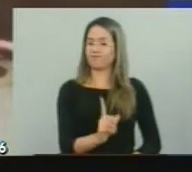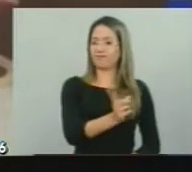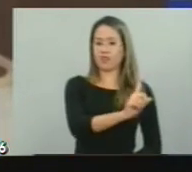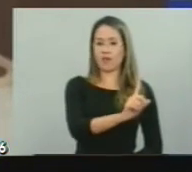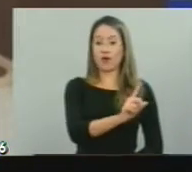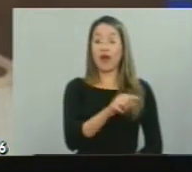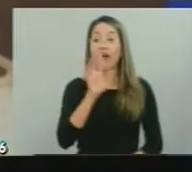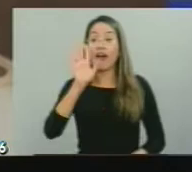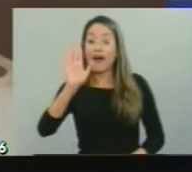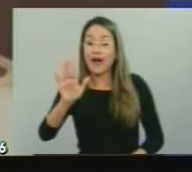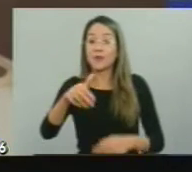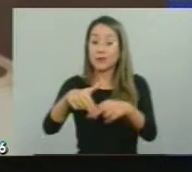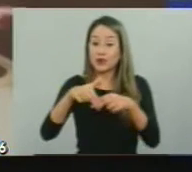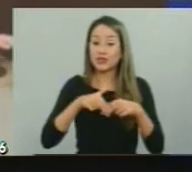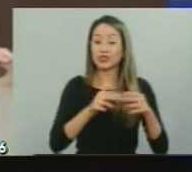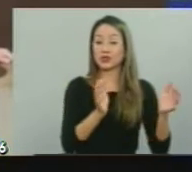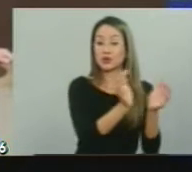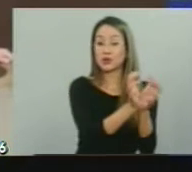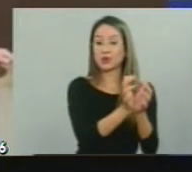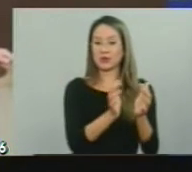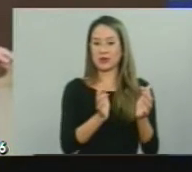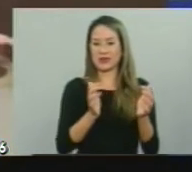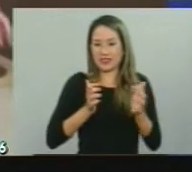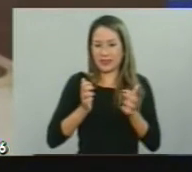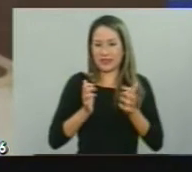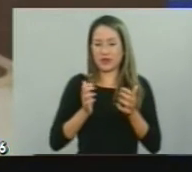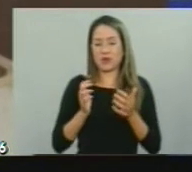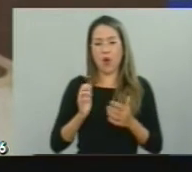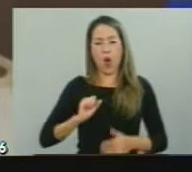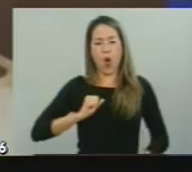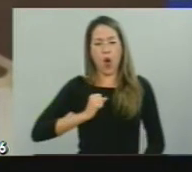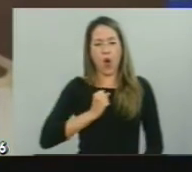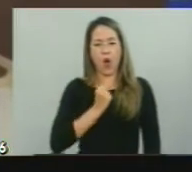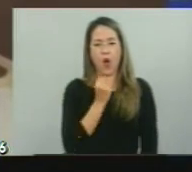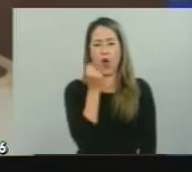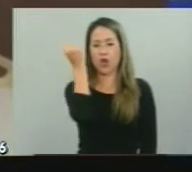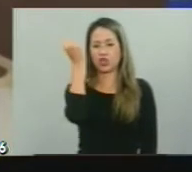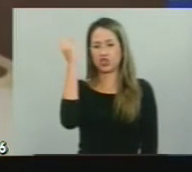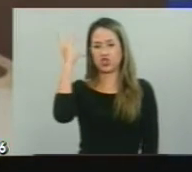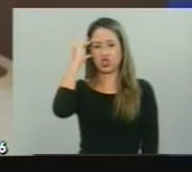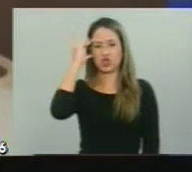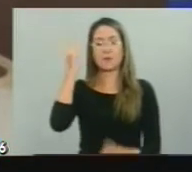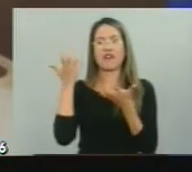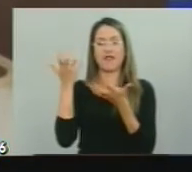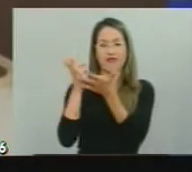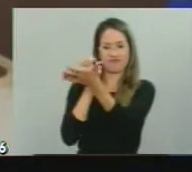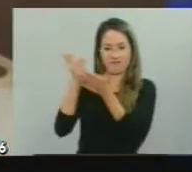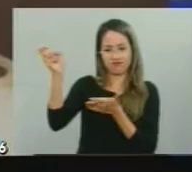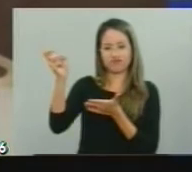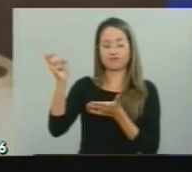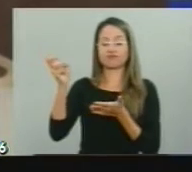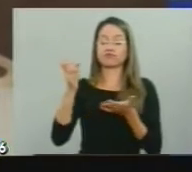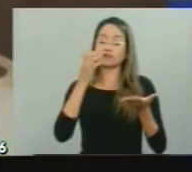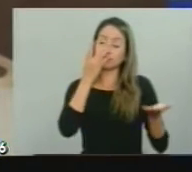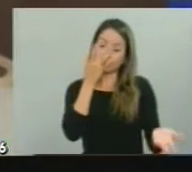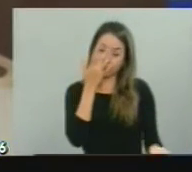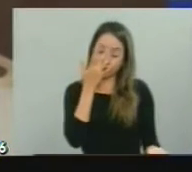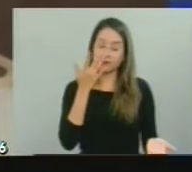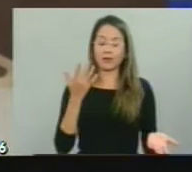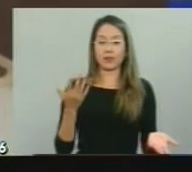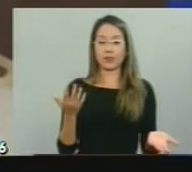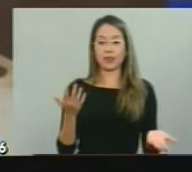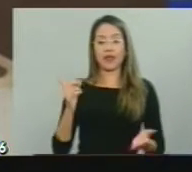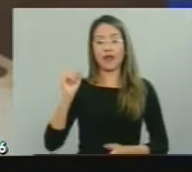essa pantomima? Só participação popular. Nada mais além de